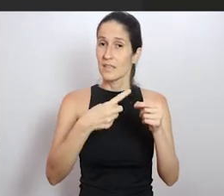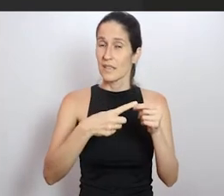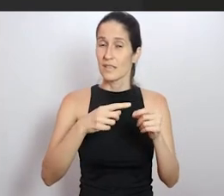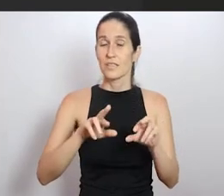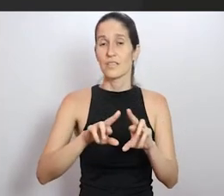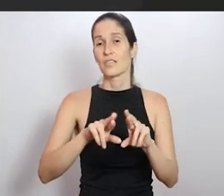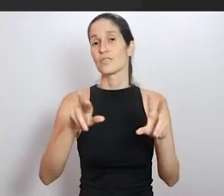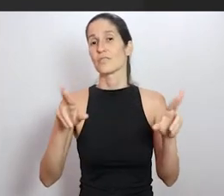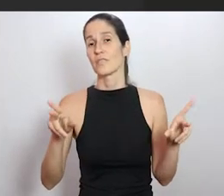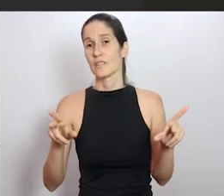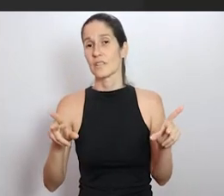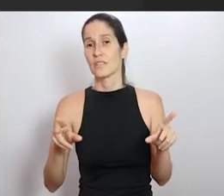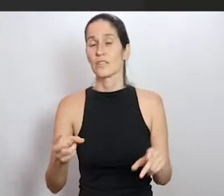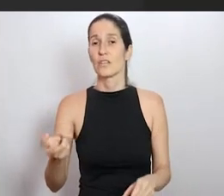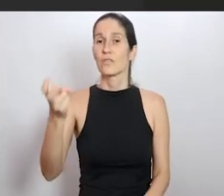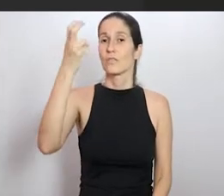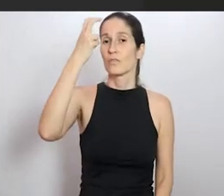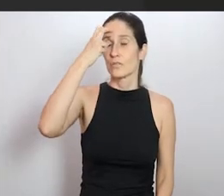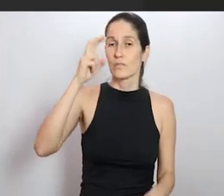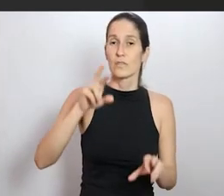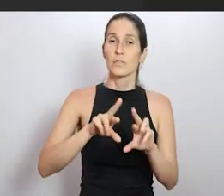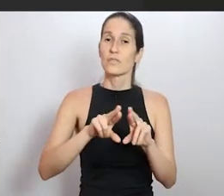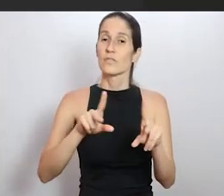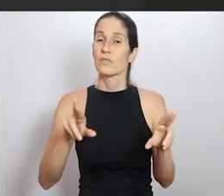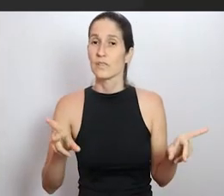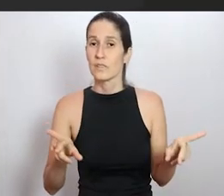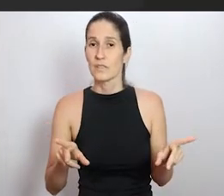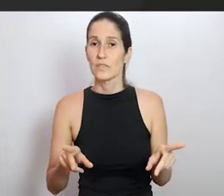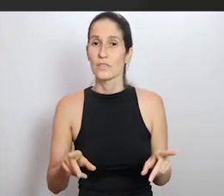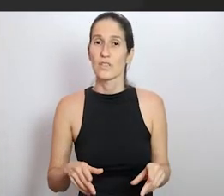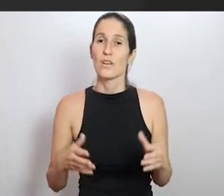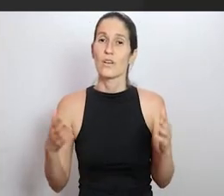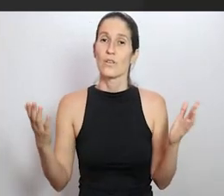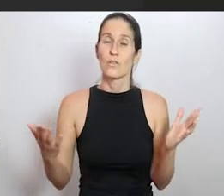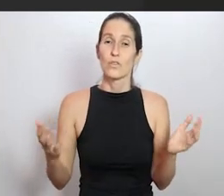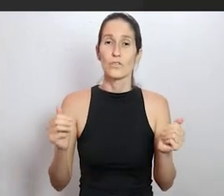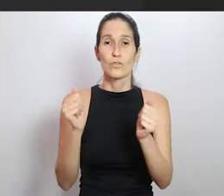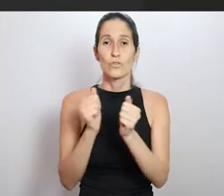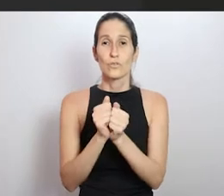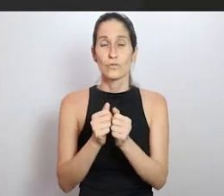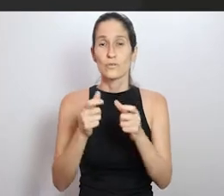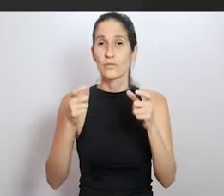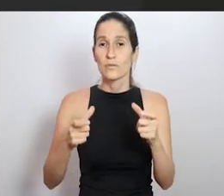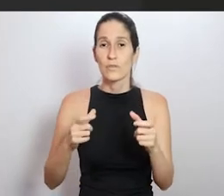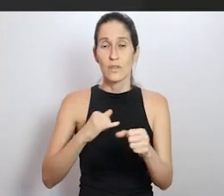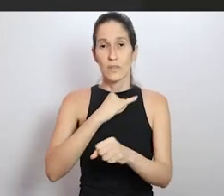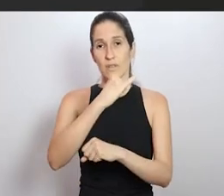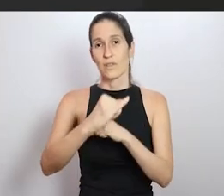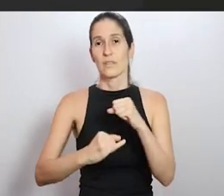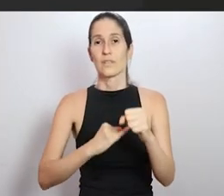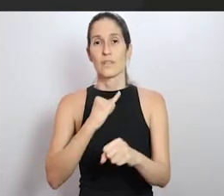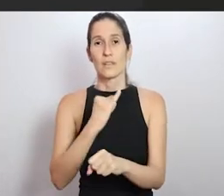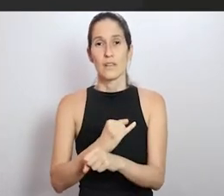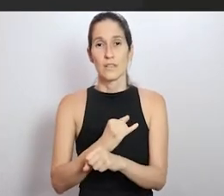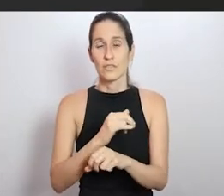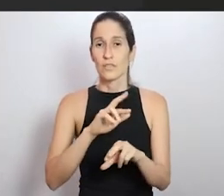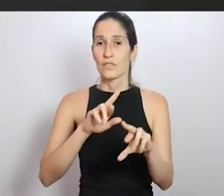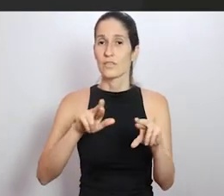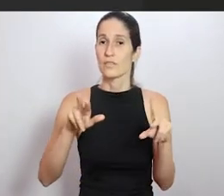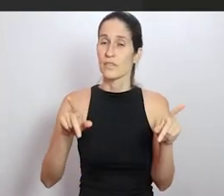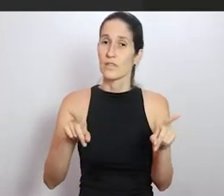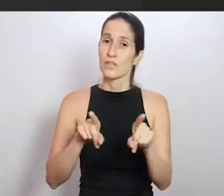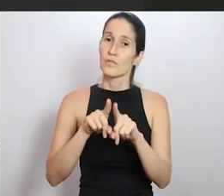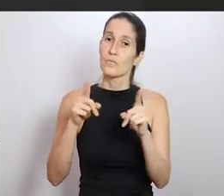forma a sua cultura, e a gente hoje traz para um outro mundo, um outro estado, um outro